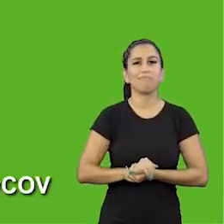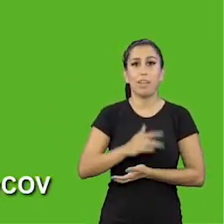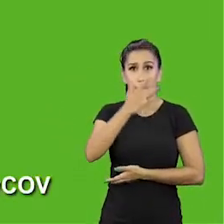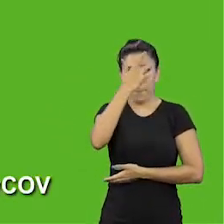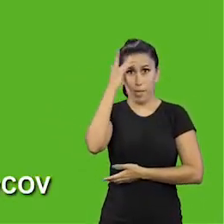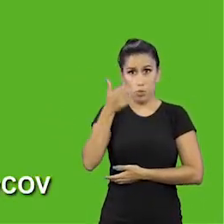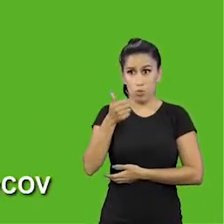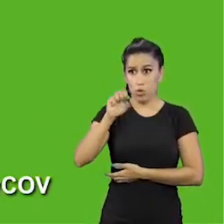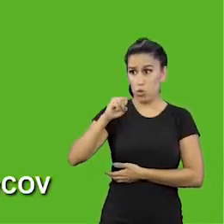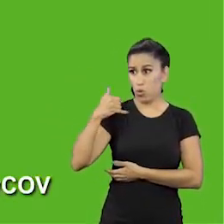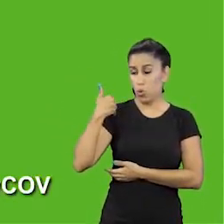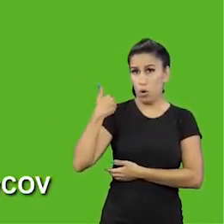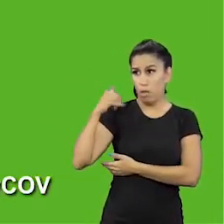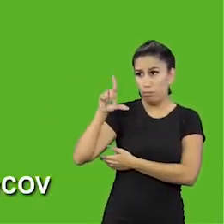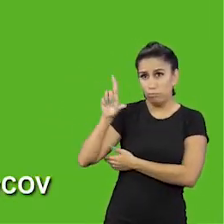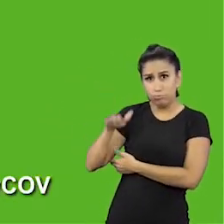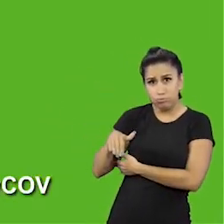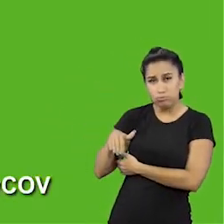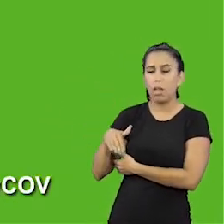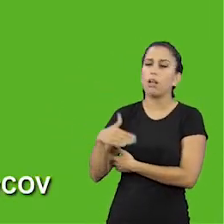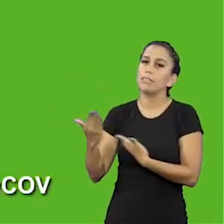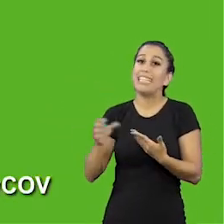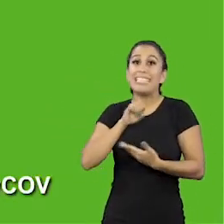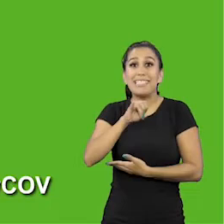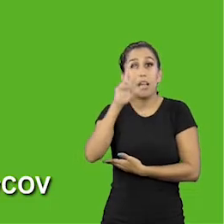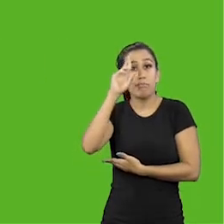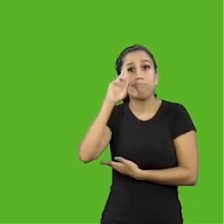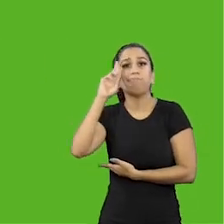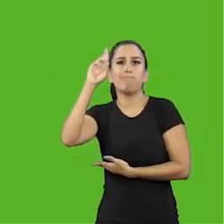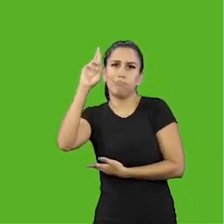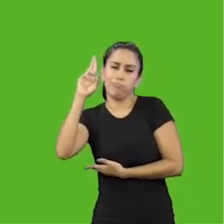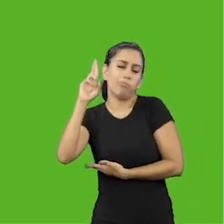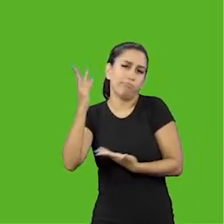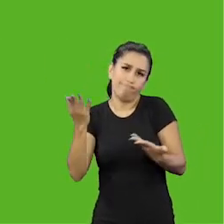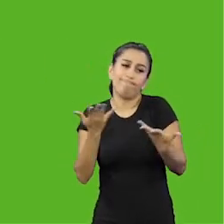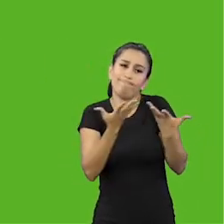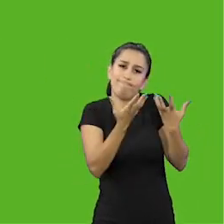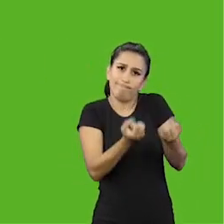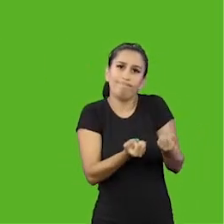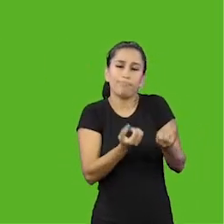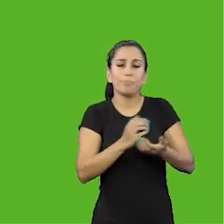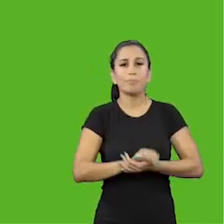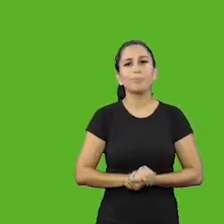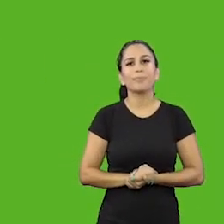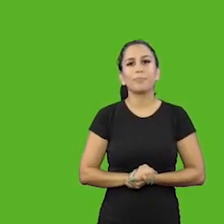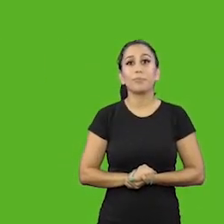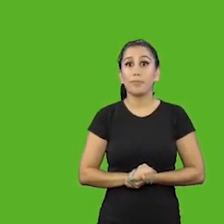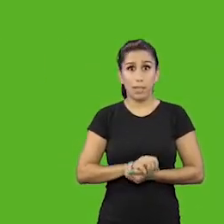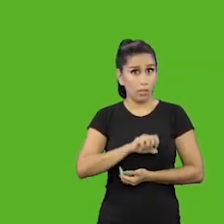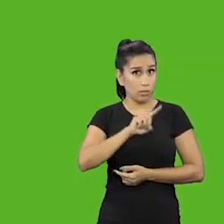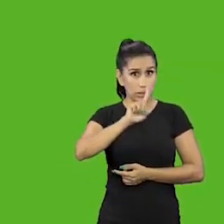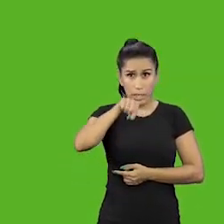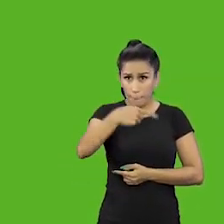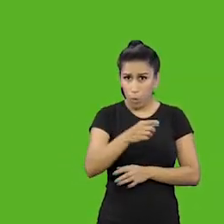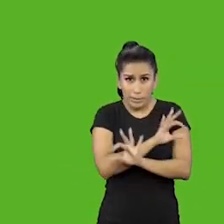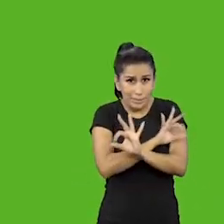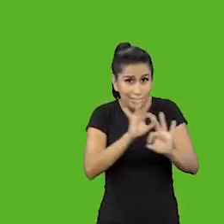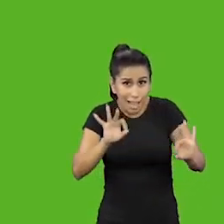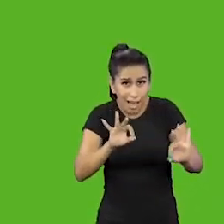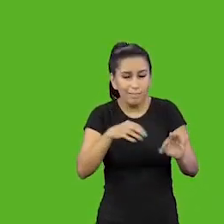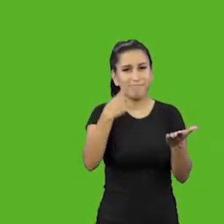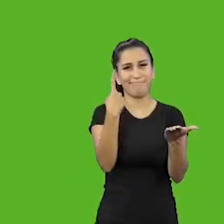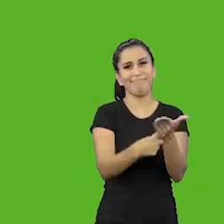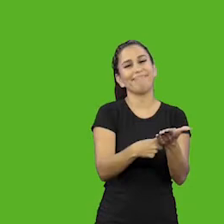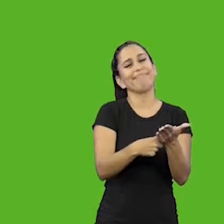os menores de 18 anos só podem participar da PrevCov com autorização de pais ou responsáveis. Após as confirmações,